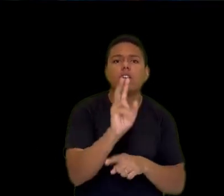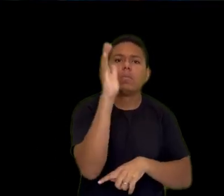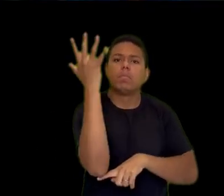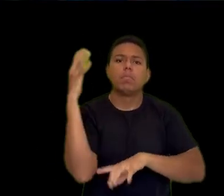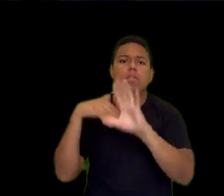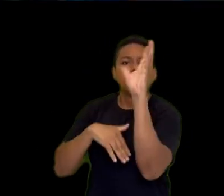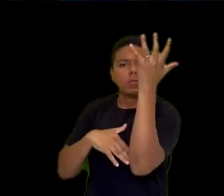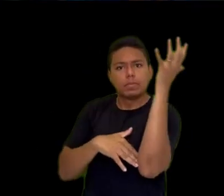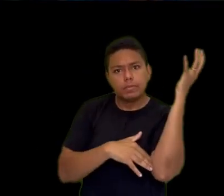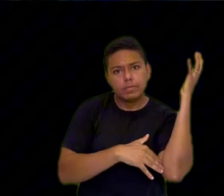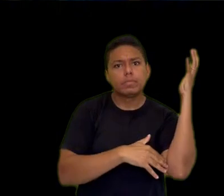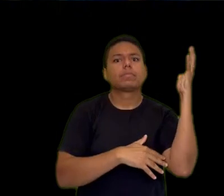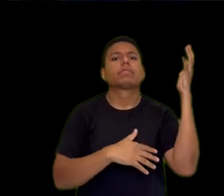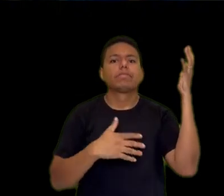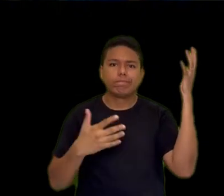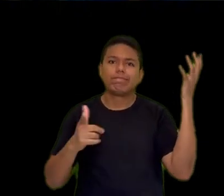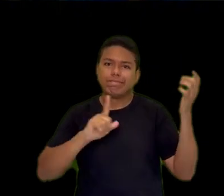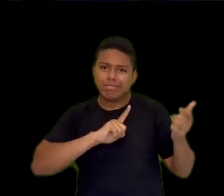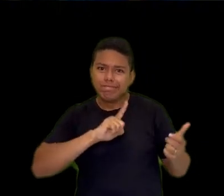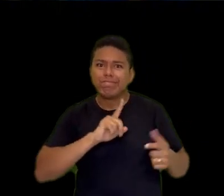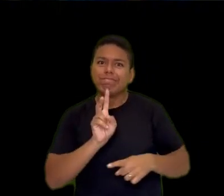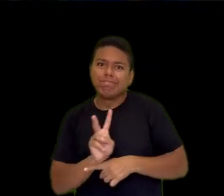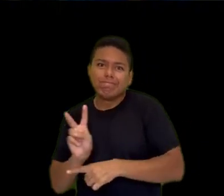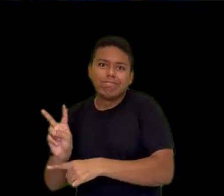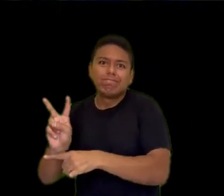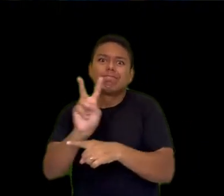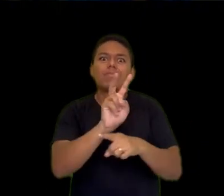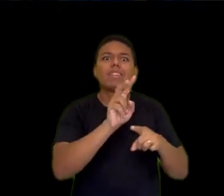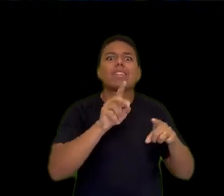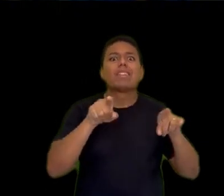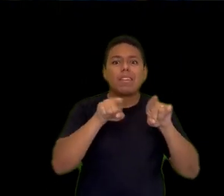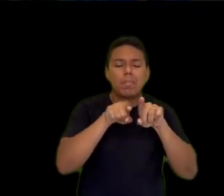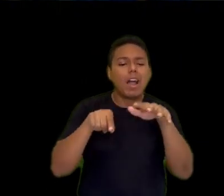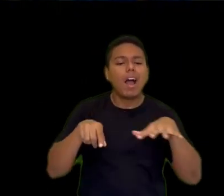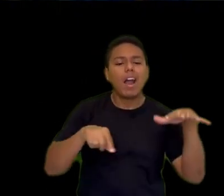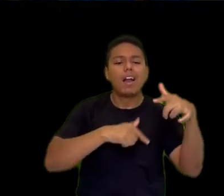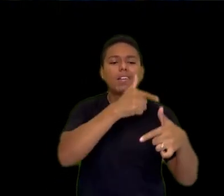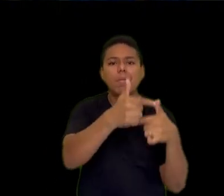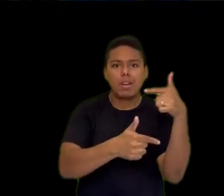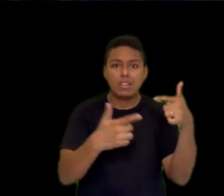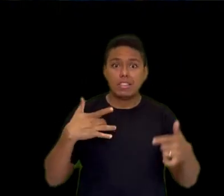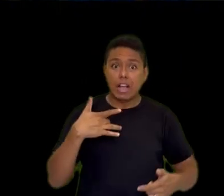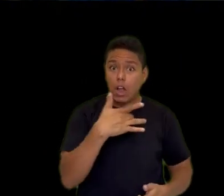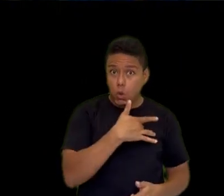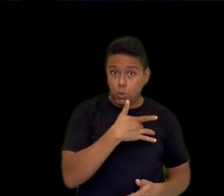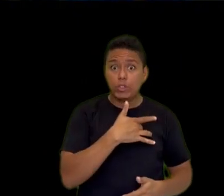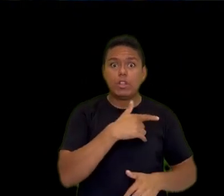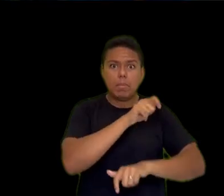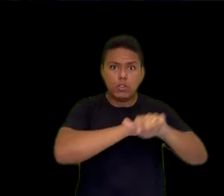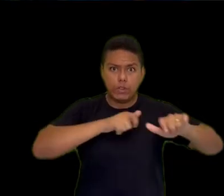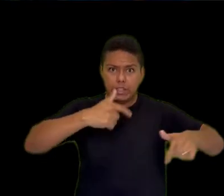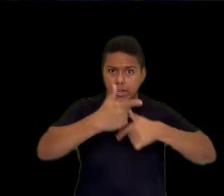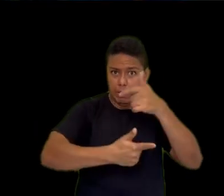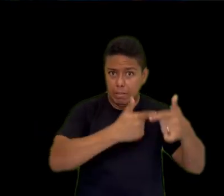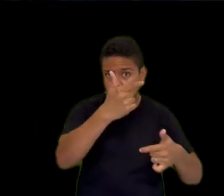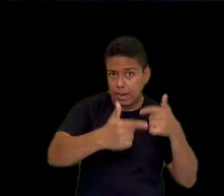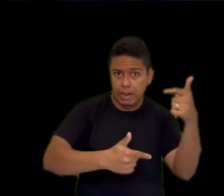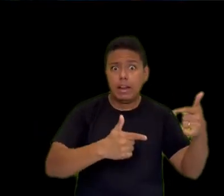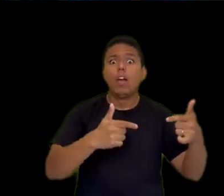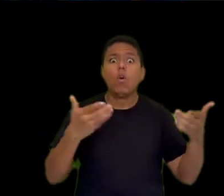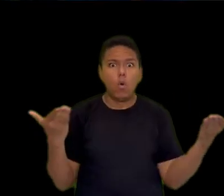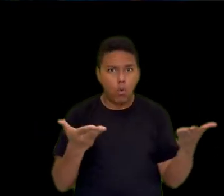trabalhador também está no bojo, no âmbito da vigilância sanitária. saindo da Constituição Federal, na